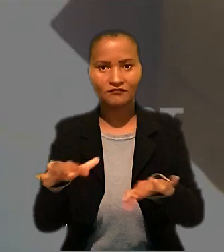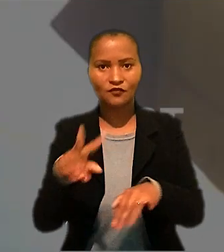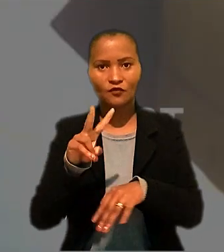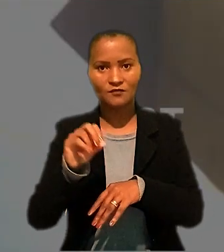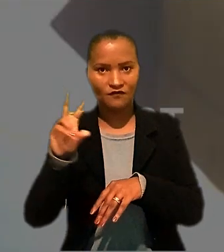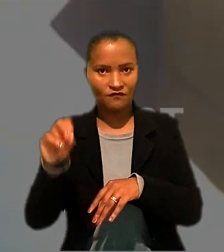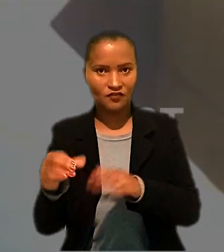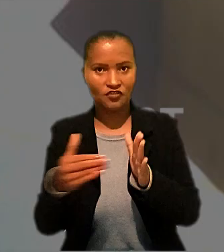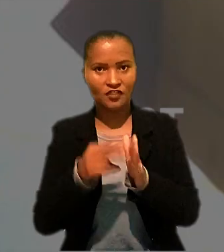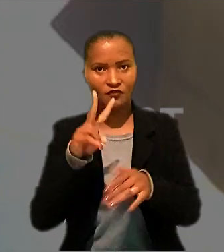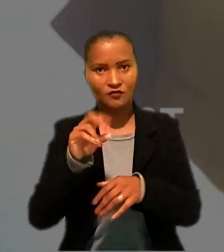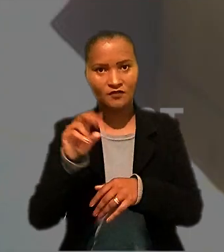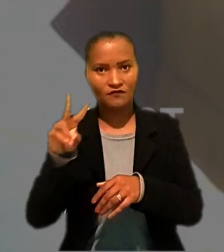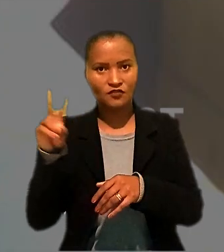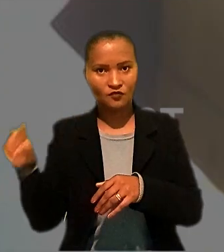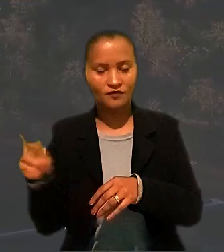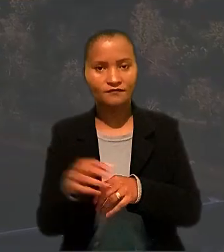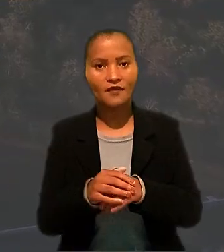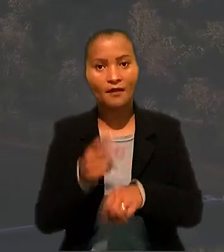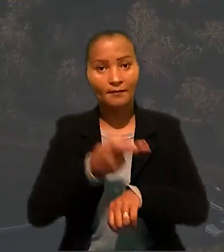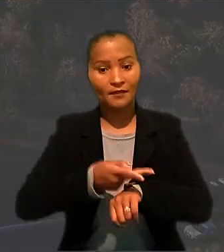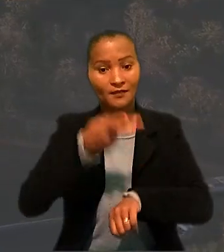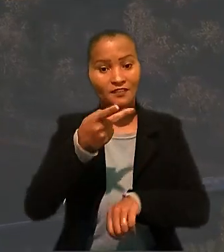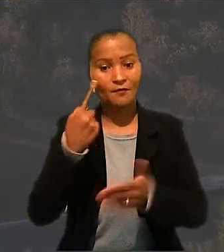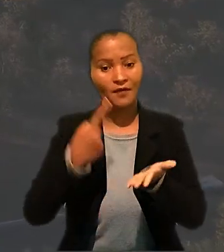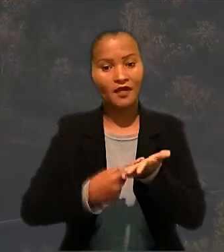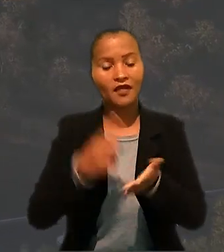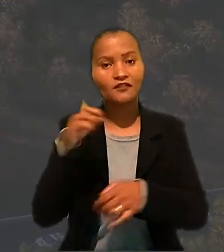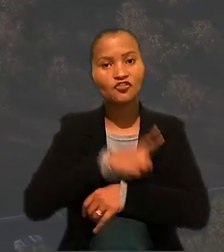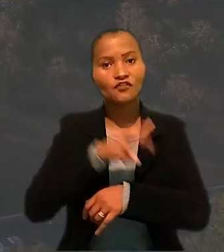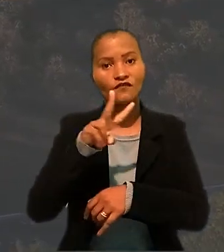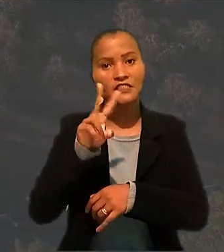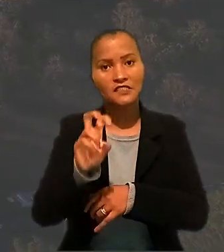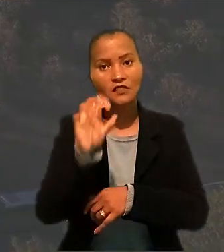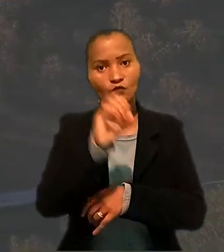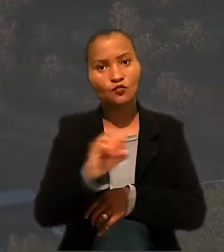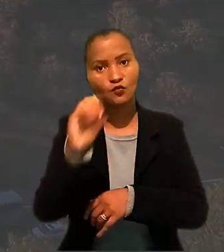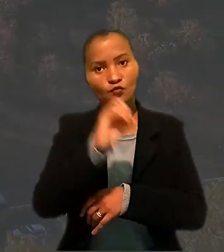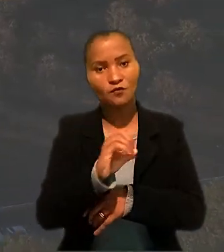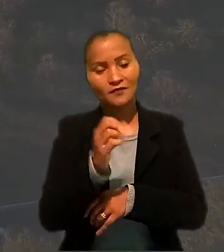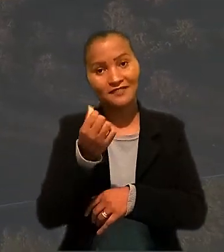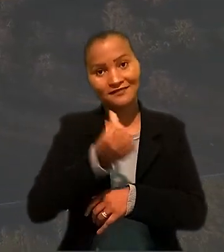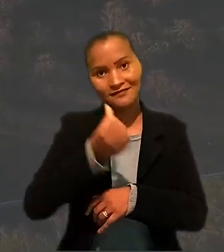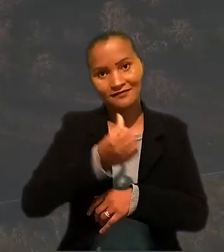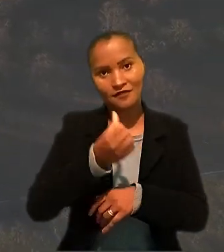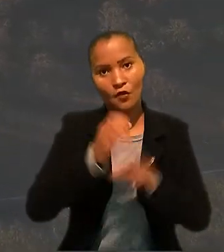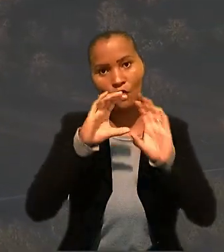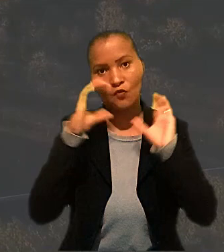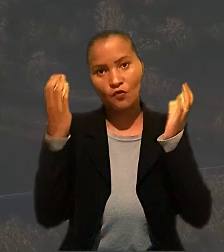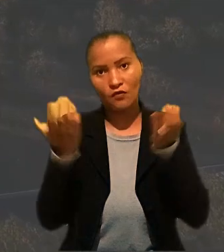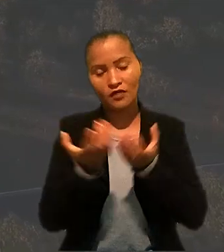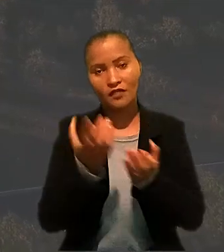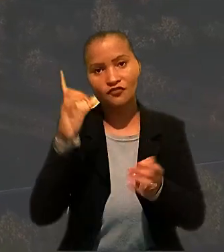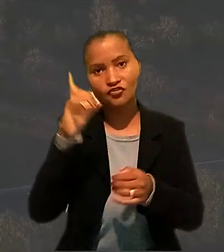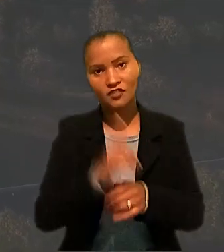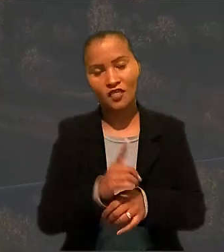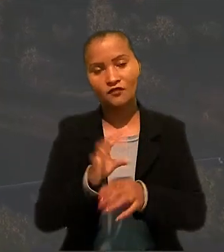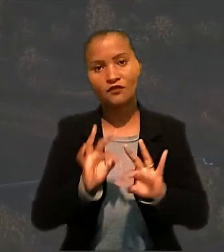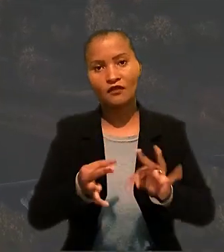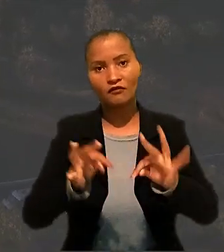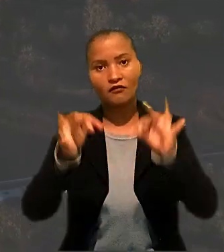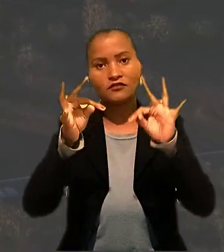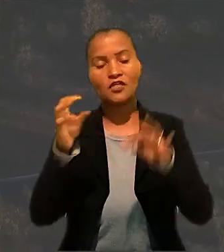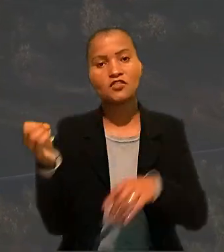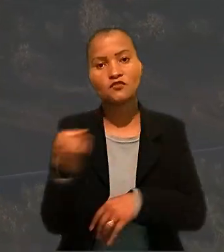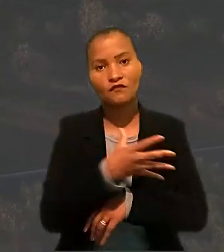biênio 2020-2022. A premiação está marcada para 25 de outubro, durante a 6ª edição do Congresso de